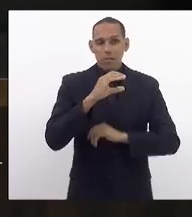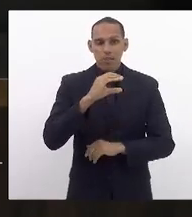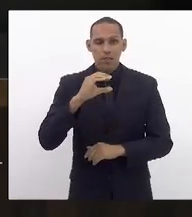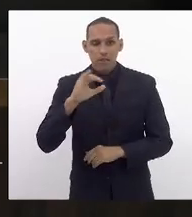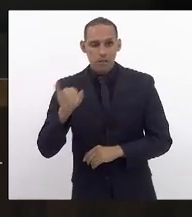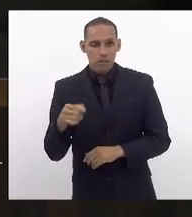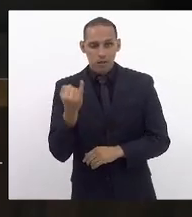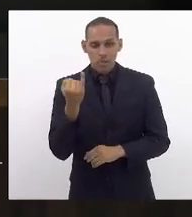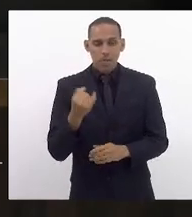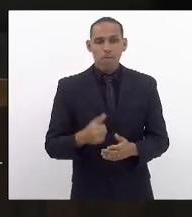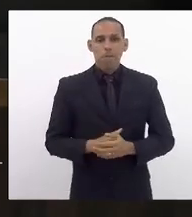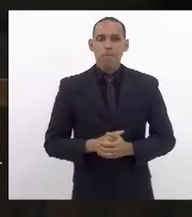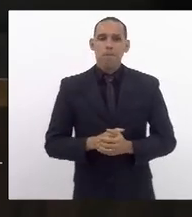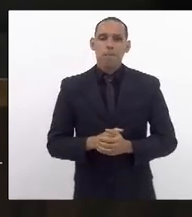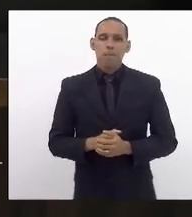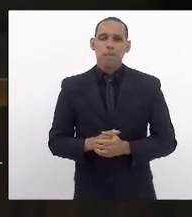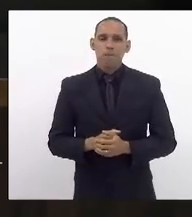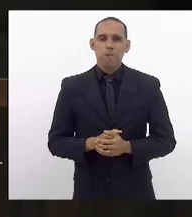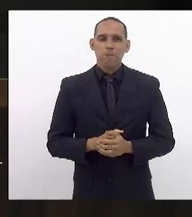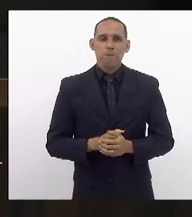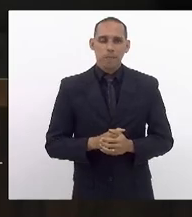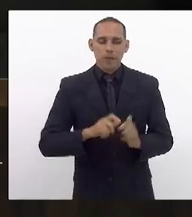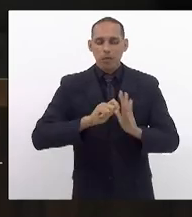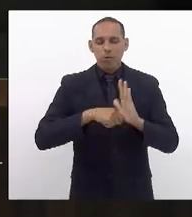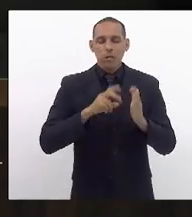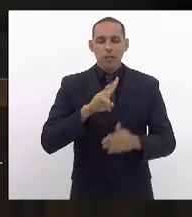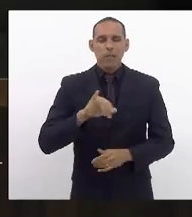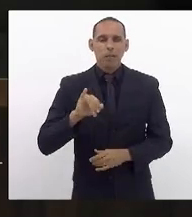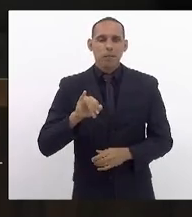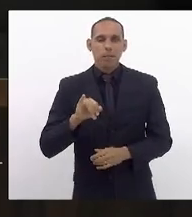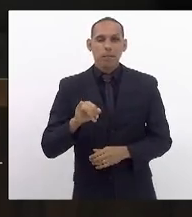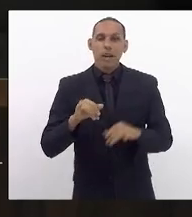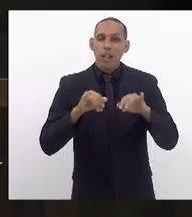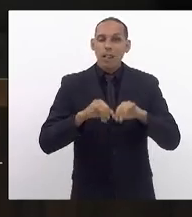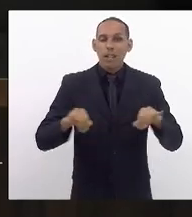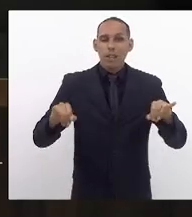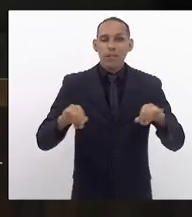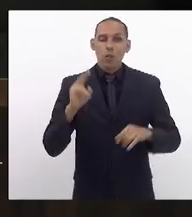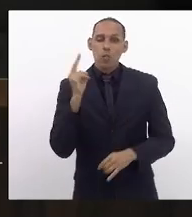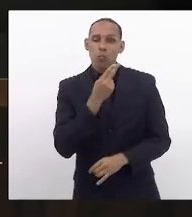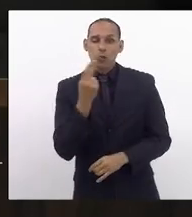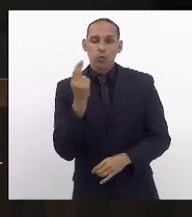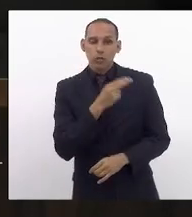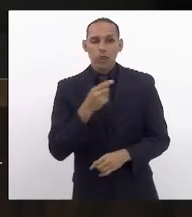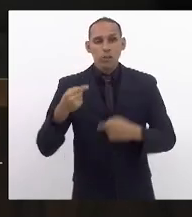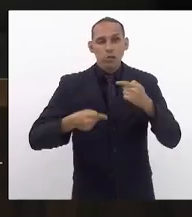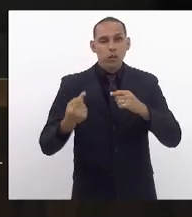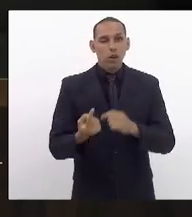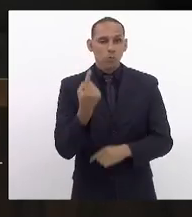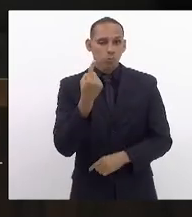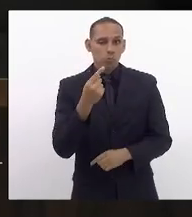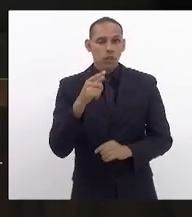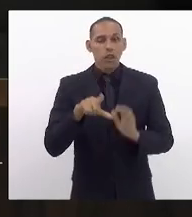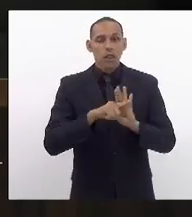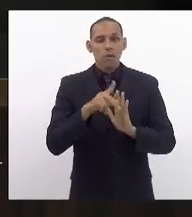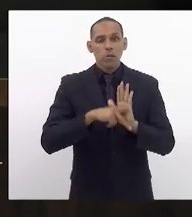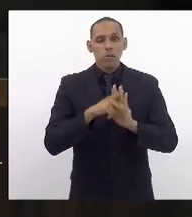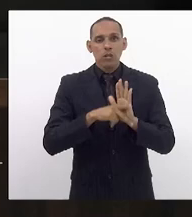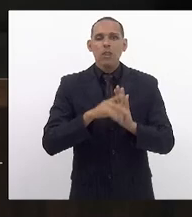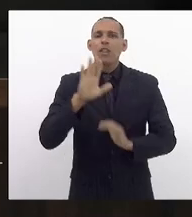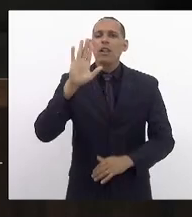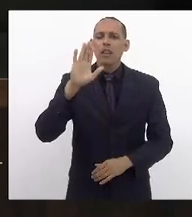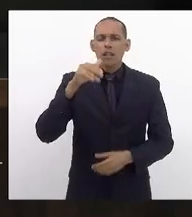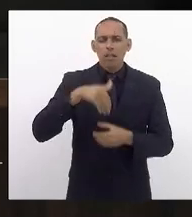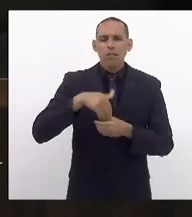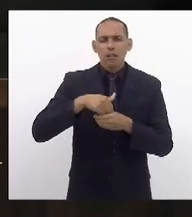CCJ. Vai autógrafo. Anuncio, em regime de urgência e discussão única, projeto de lei. Presidente, eu queria